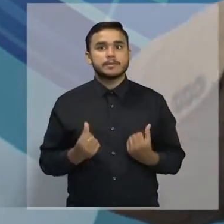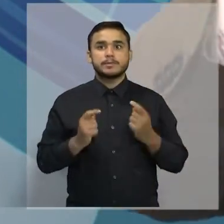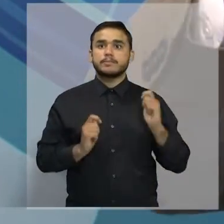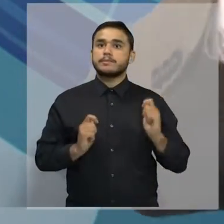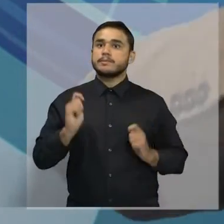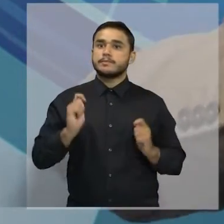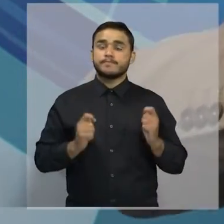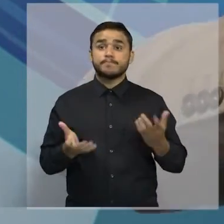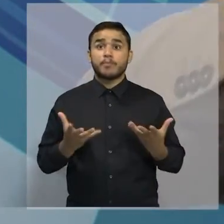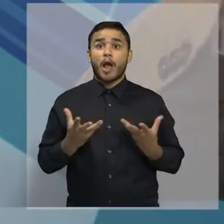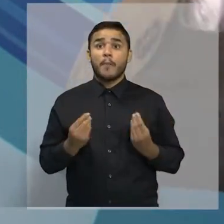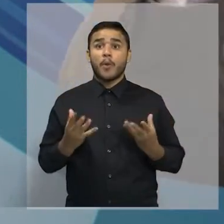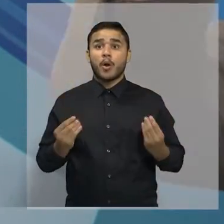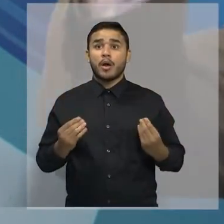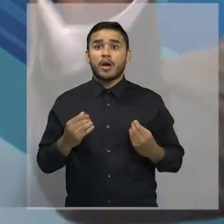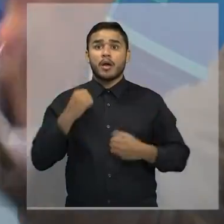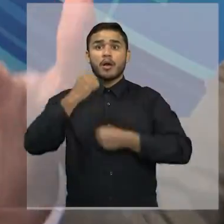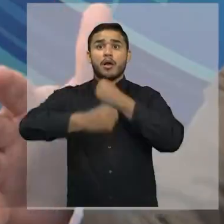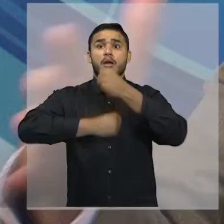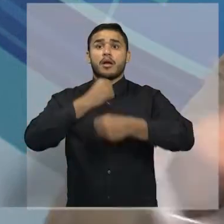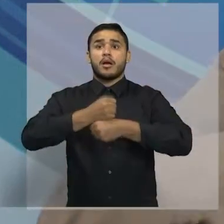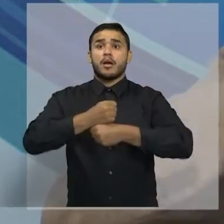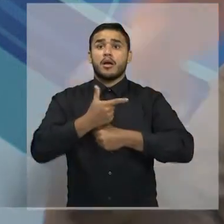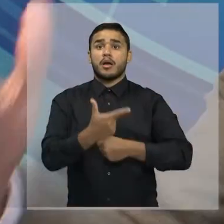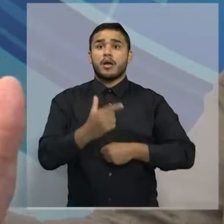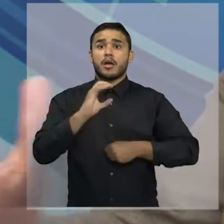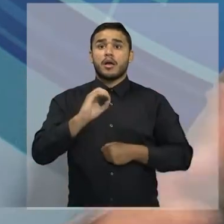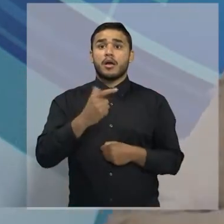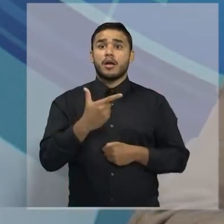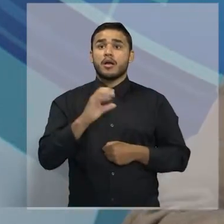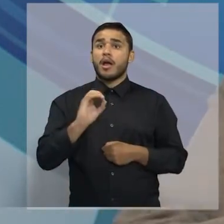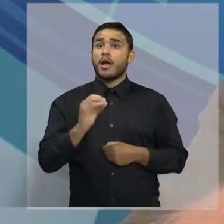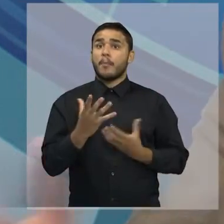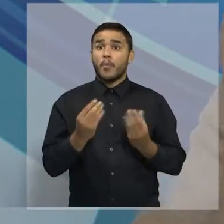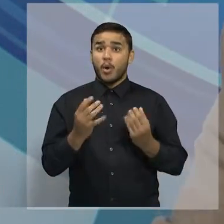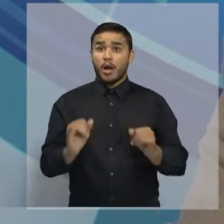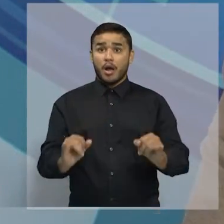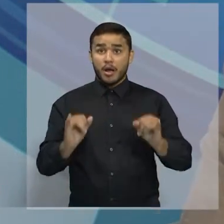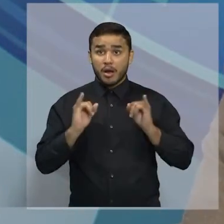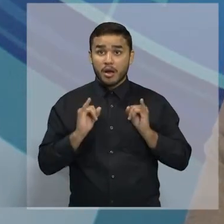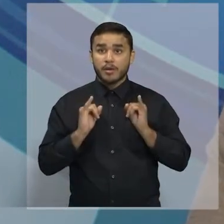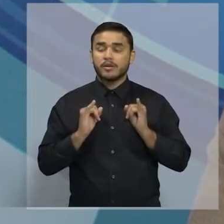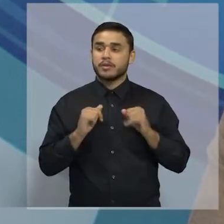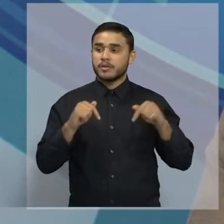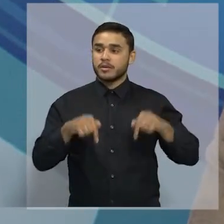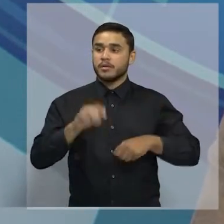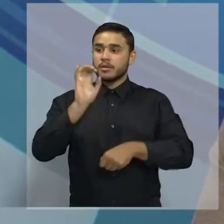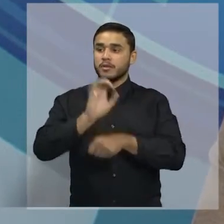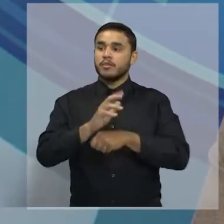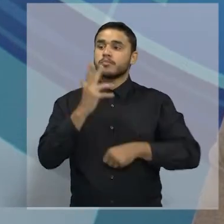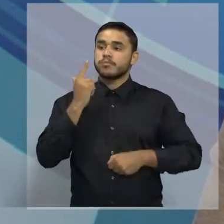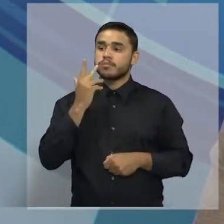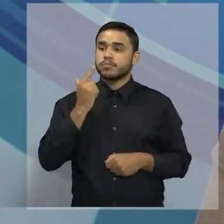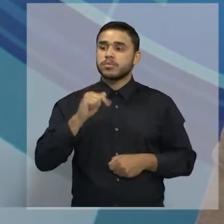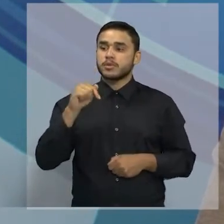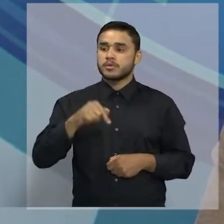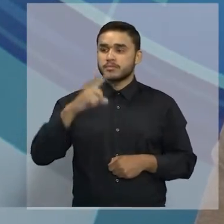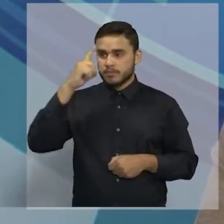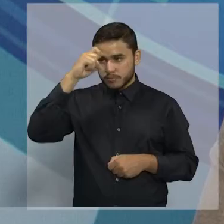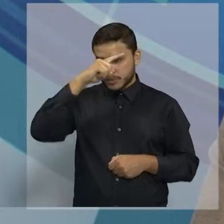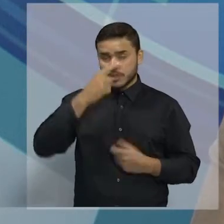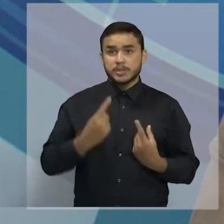uma corcunda de pessoas para se aposentar no próximo ano, que se isso acontecer, vai ser realmente, o Estado vai ficar com uma situação